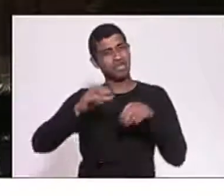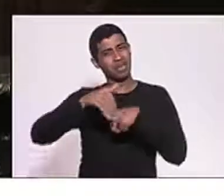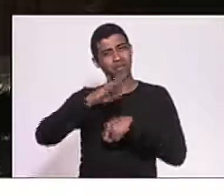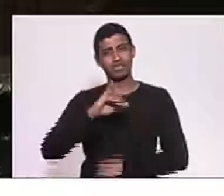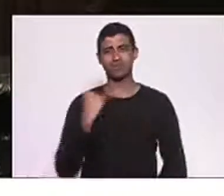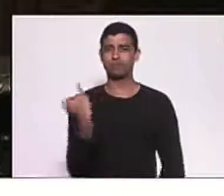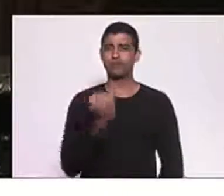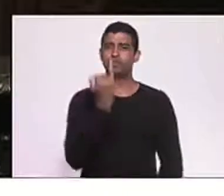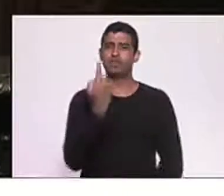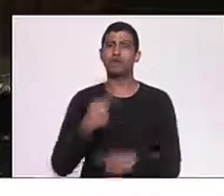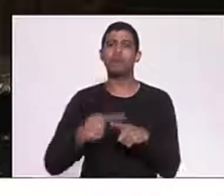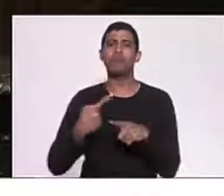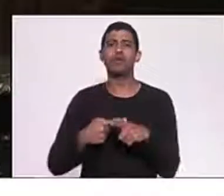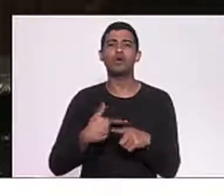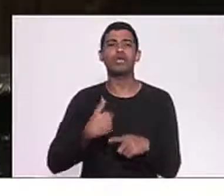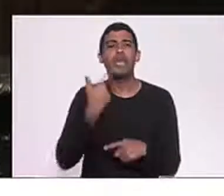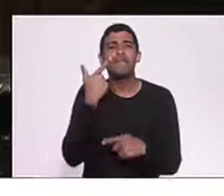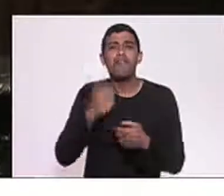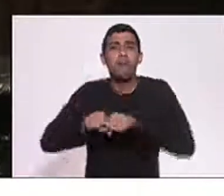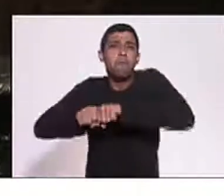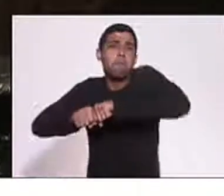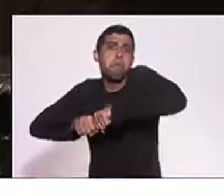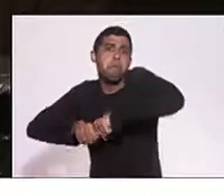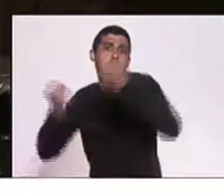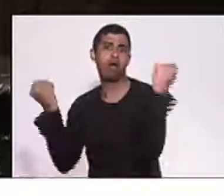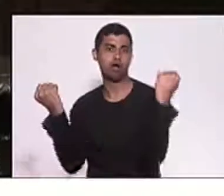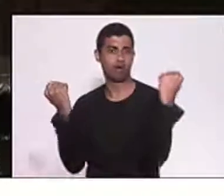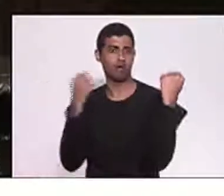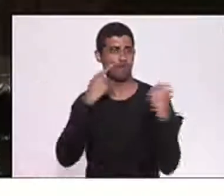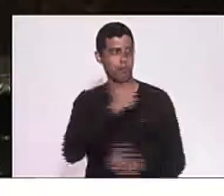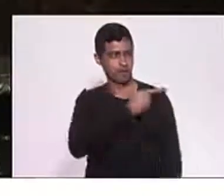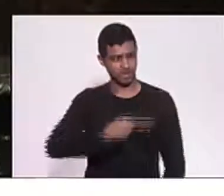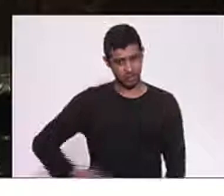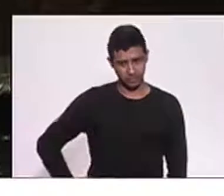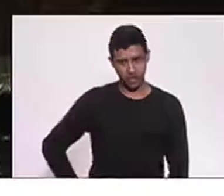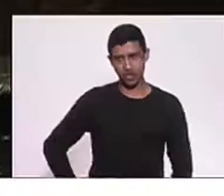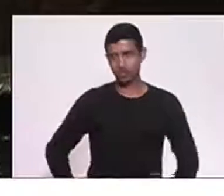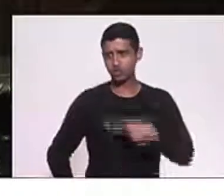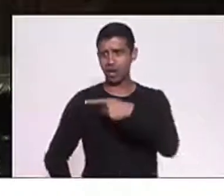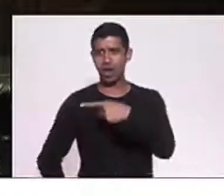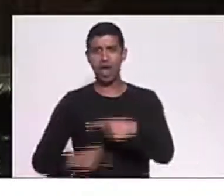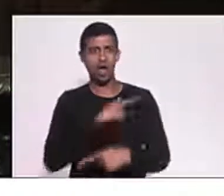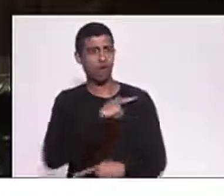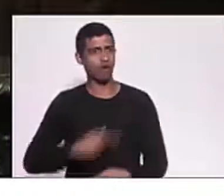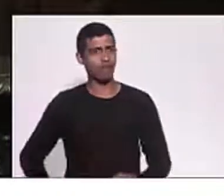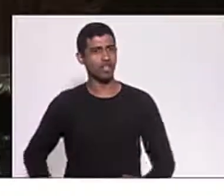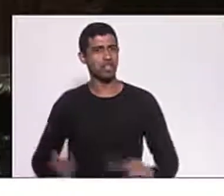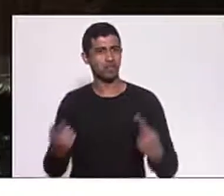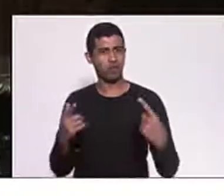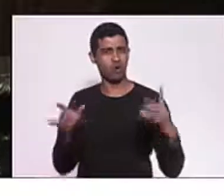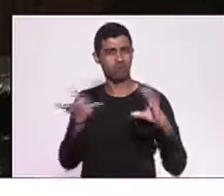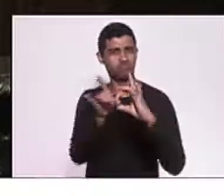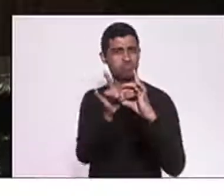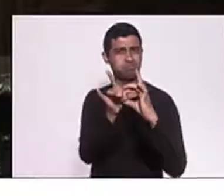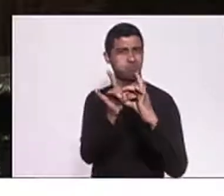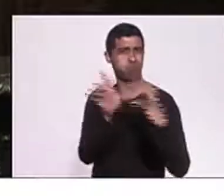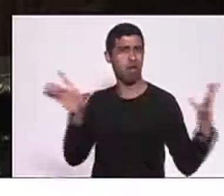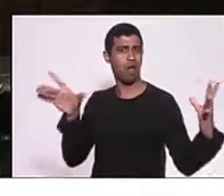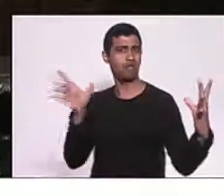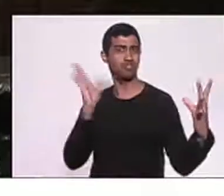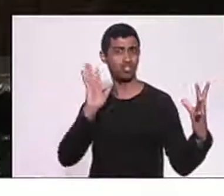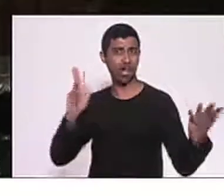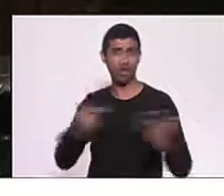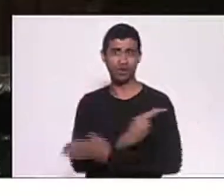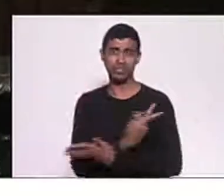relevante, porque a ruptura entre o presidente da República e o governador do Estado já se